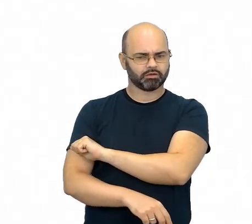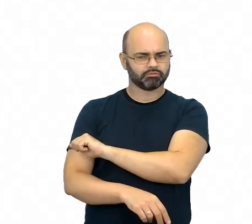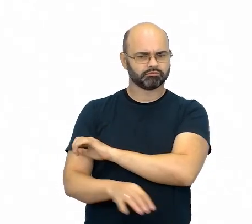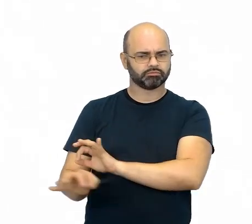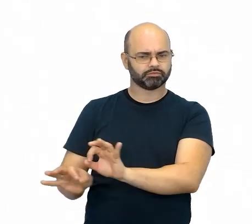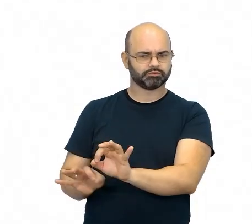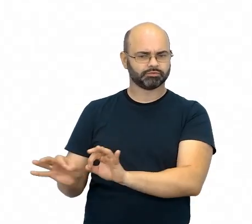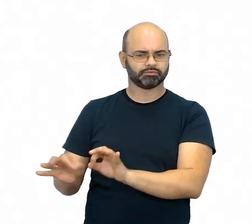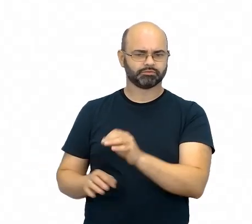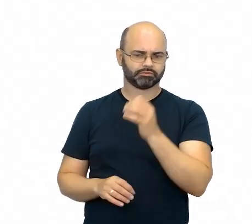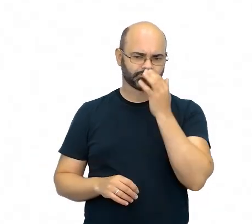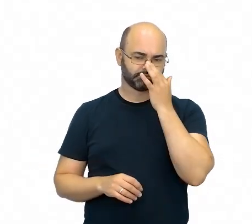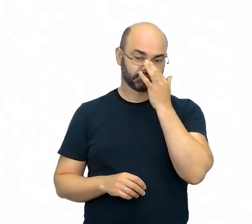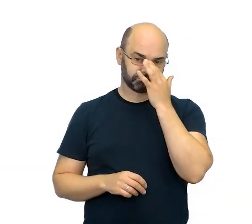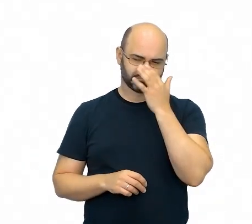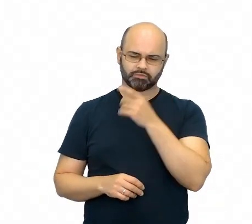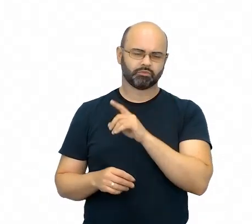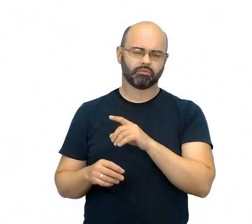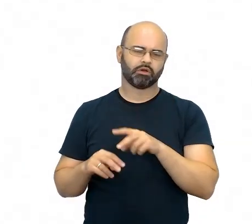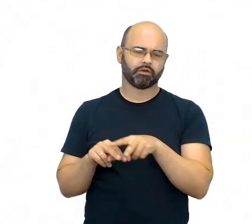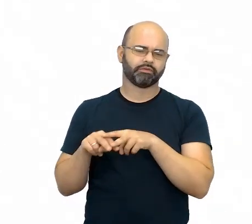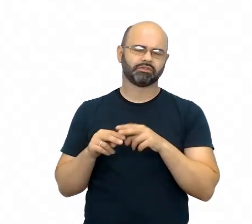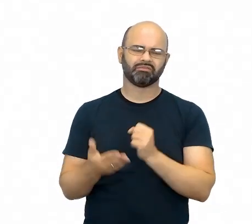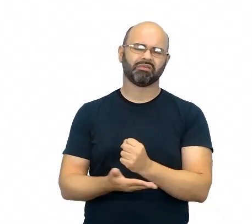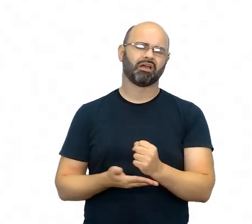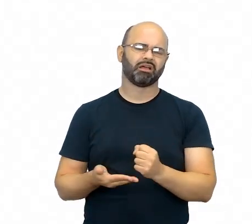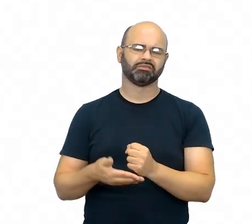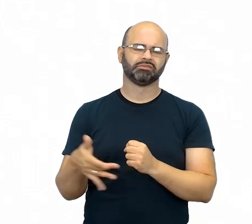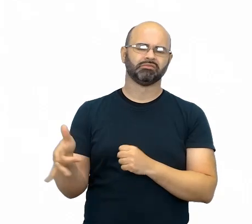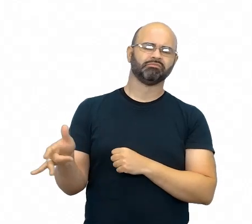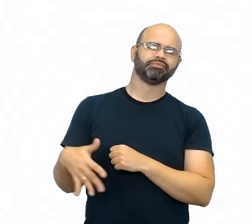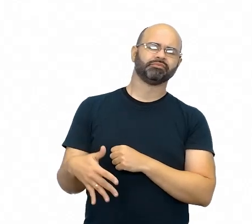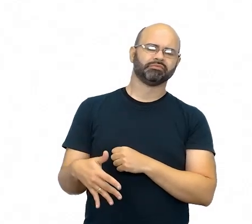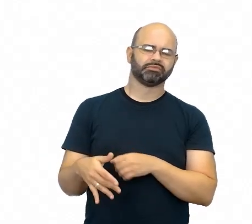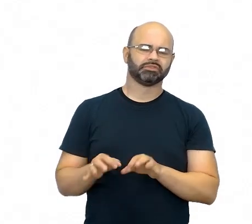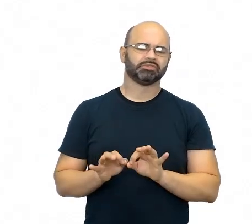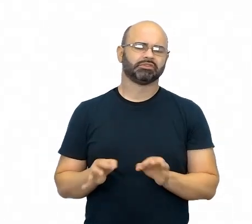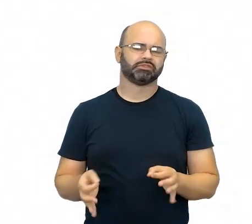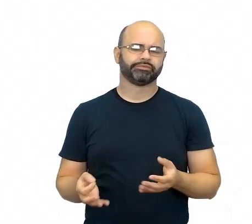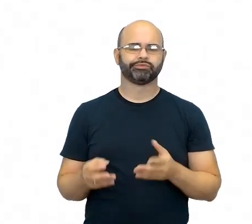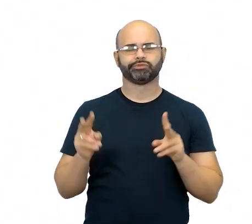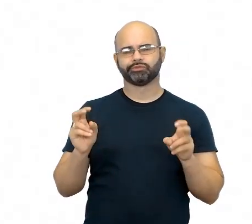que não se trata de uma revisão básica que incide sobre a clareza do